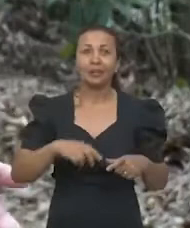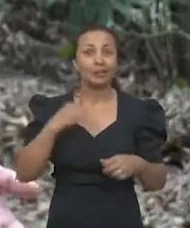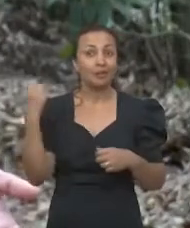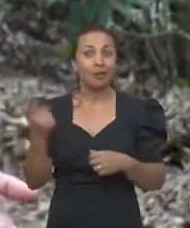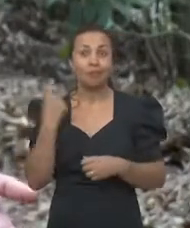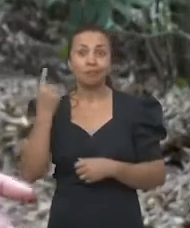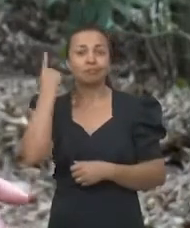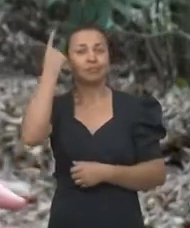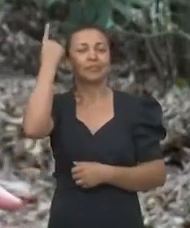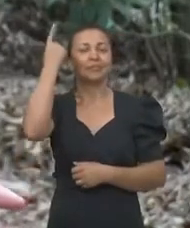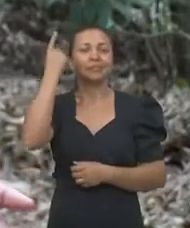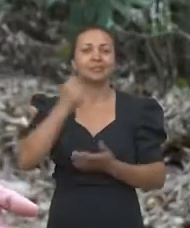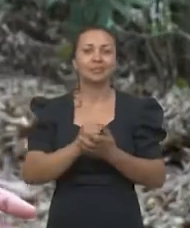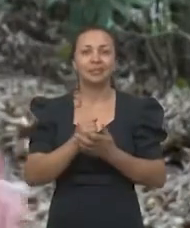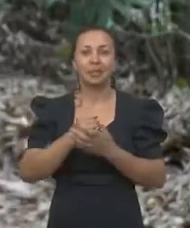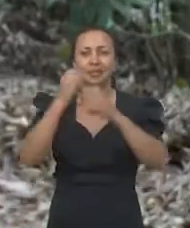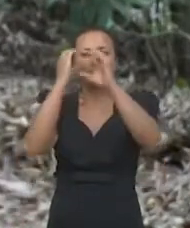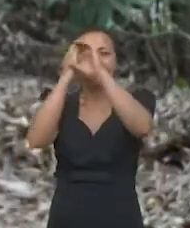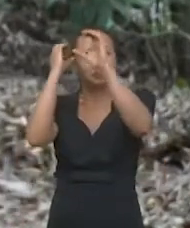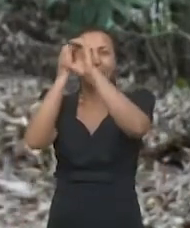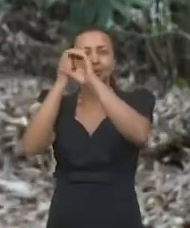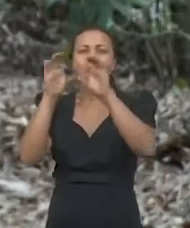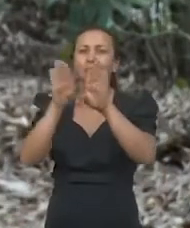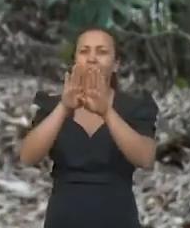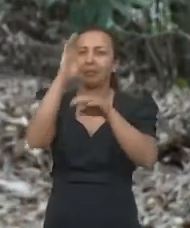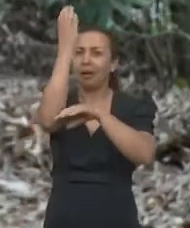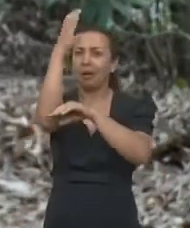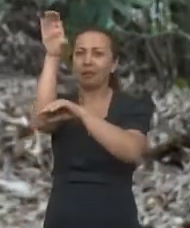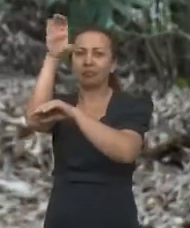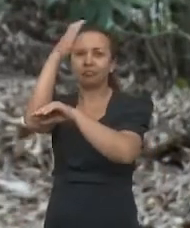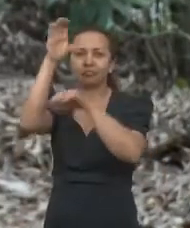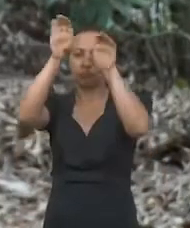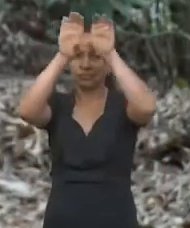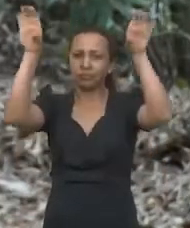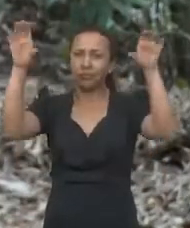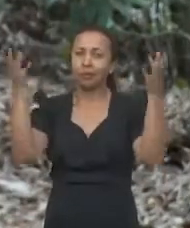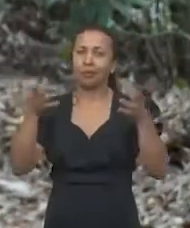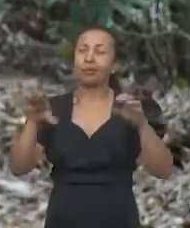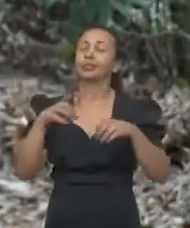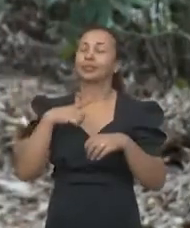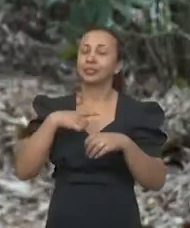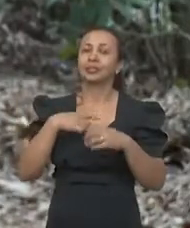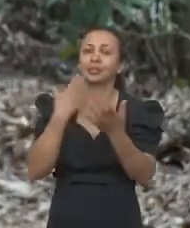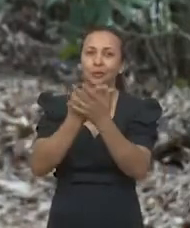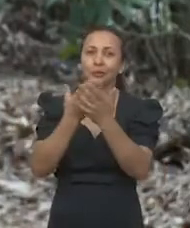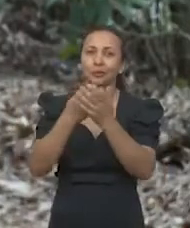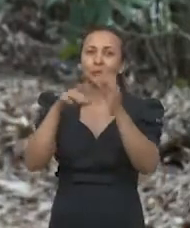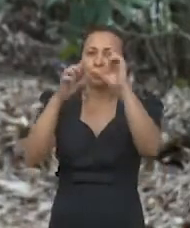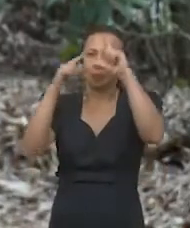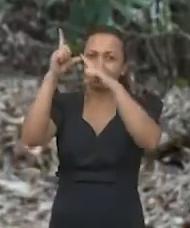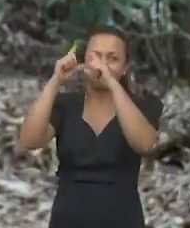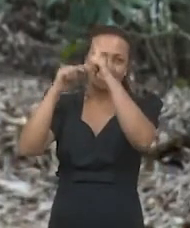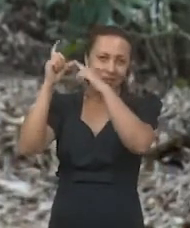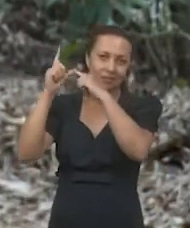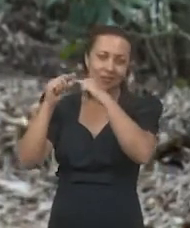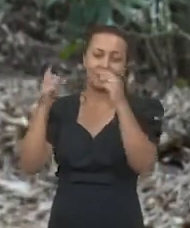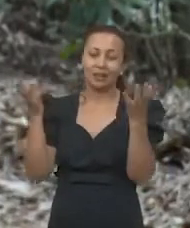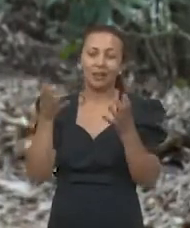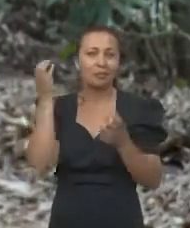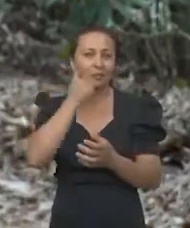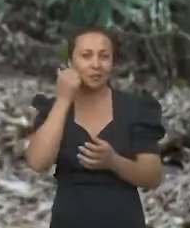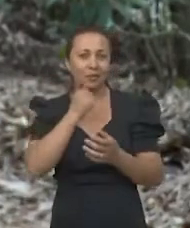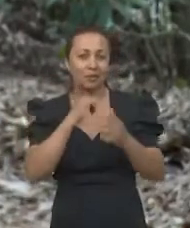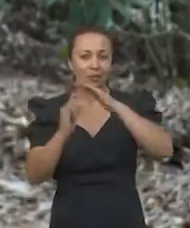enorme de dados oriundos de telescópios e sondas espaciais, hoje aplicados na astronomia. E aproveitando esse